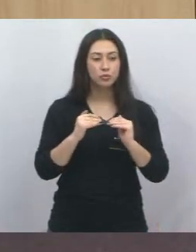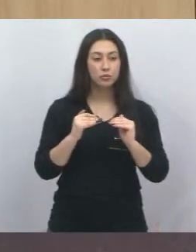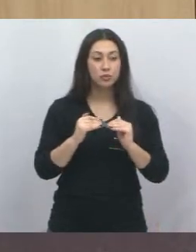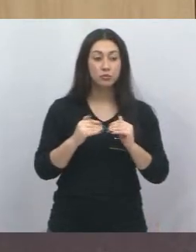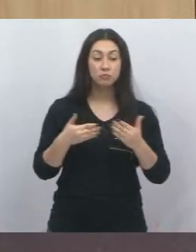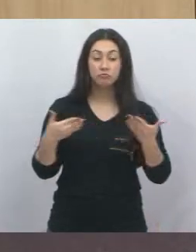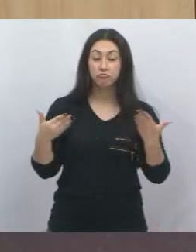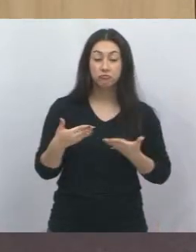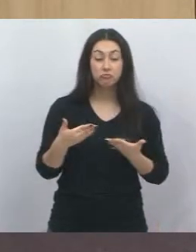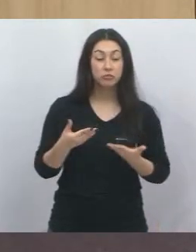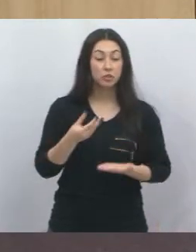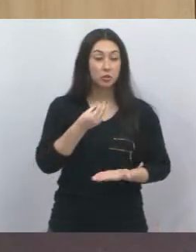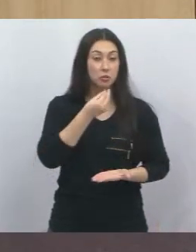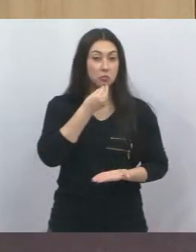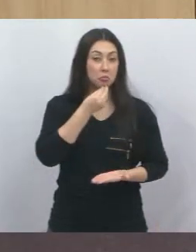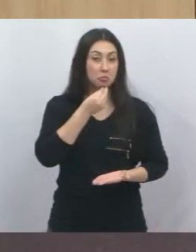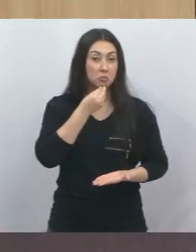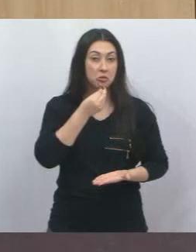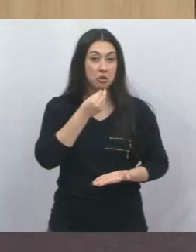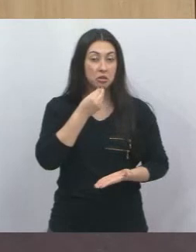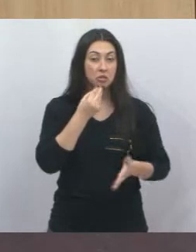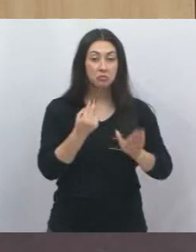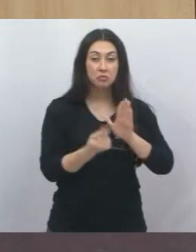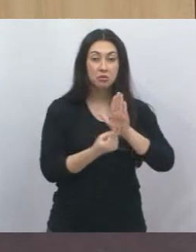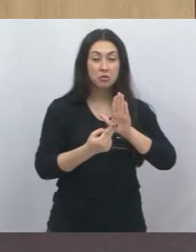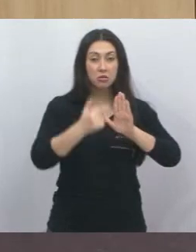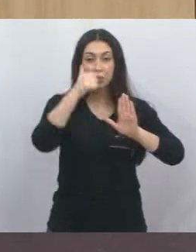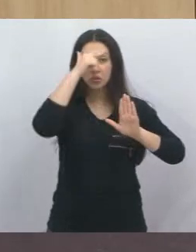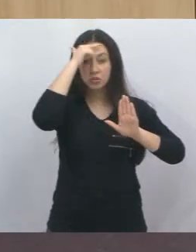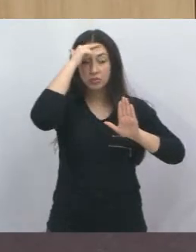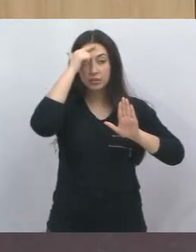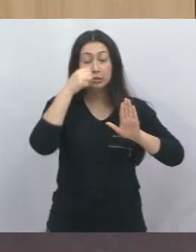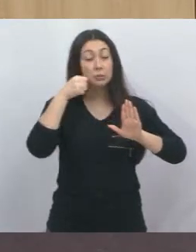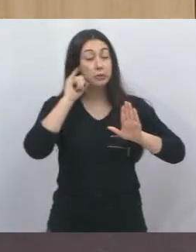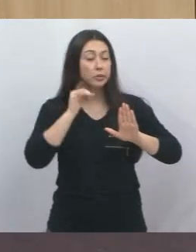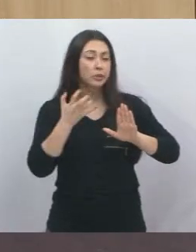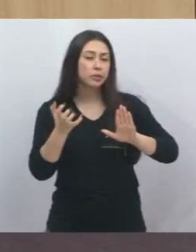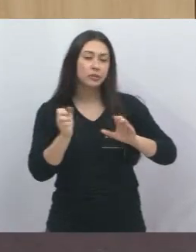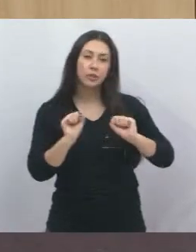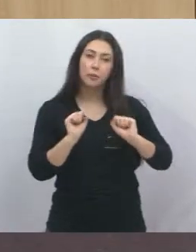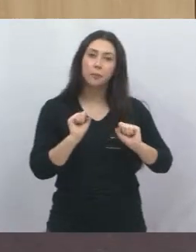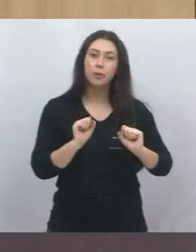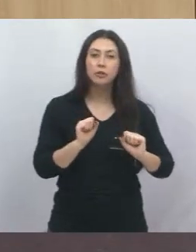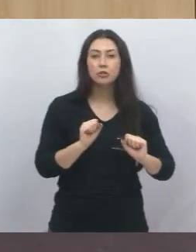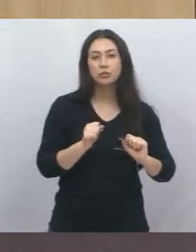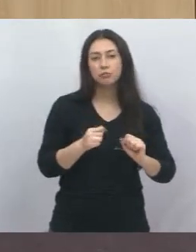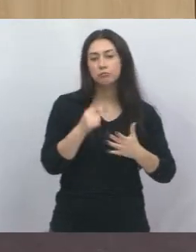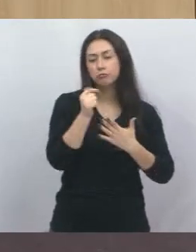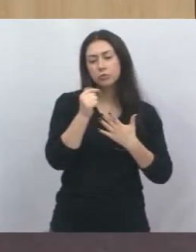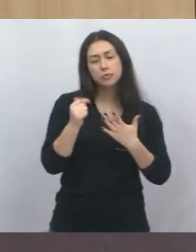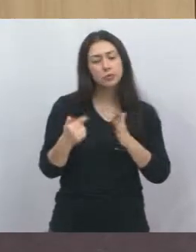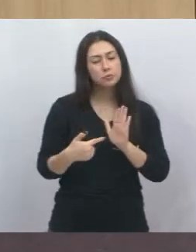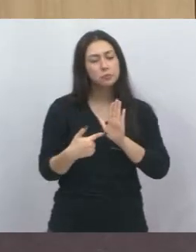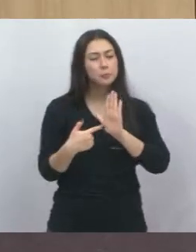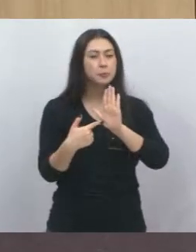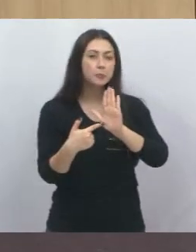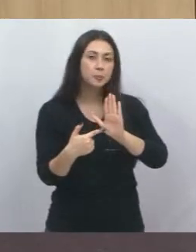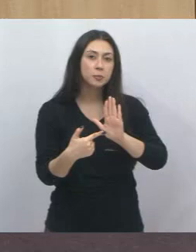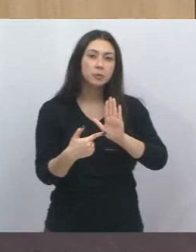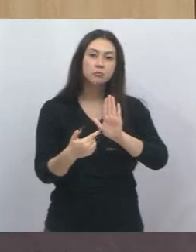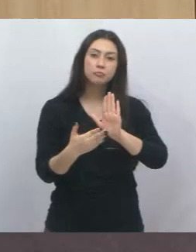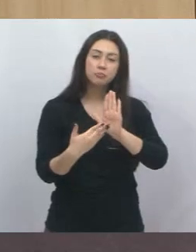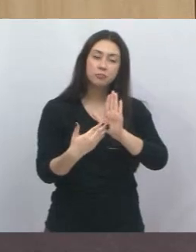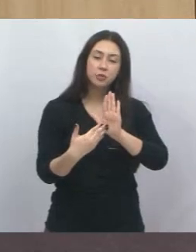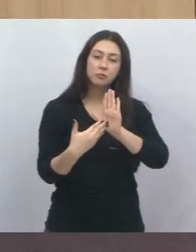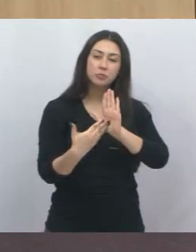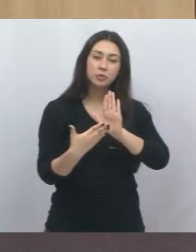termo, concedo a palavra ao autor pelo tempo de 5 minutos para, se for do seu interesse, fazer breves considerações a respeito da